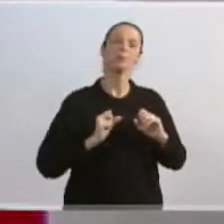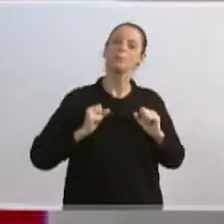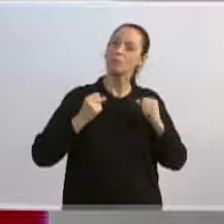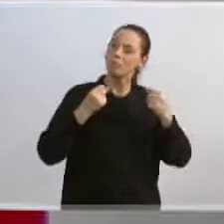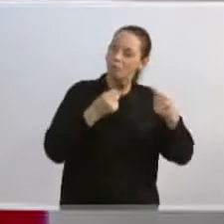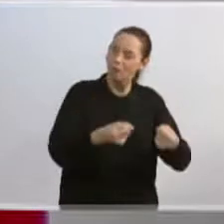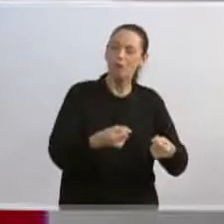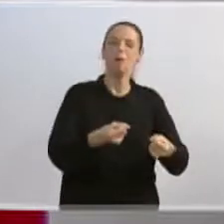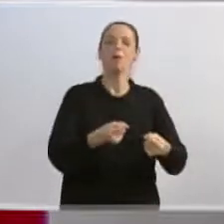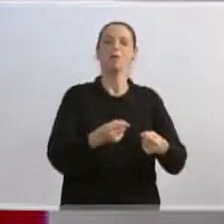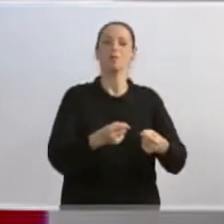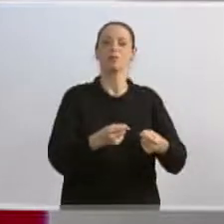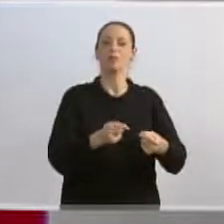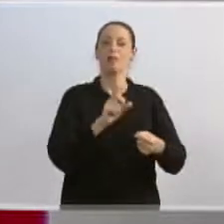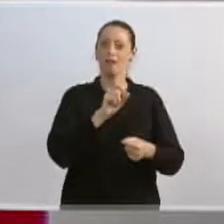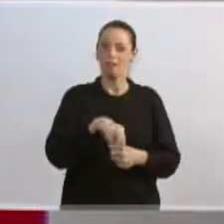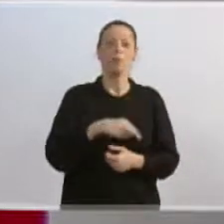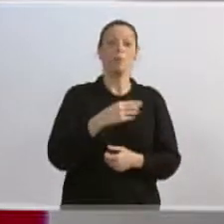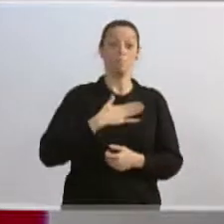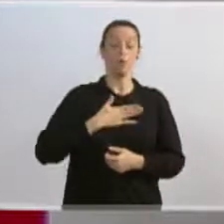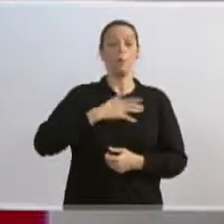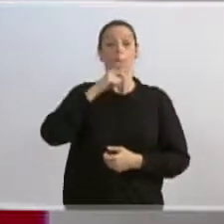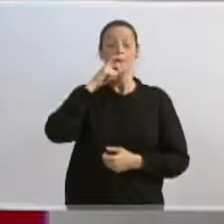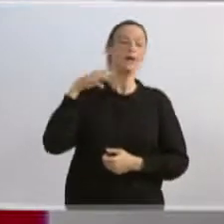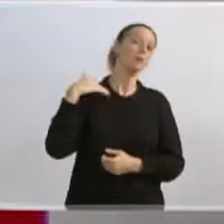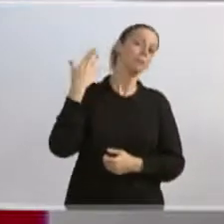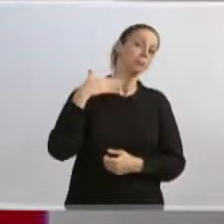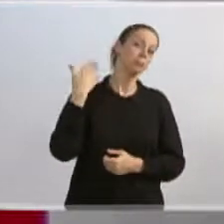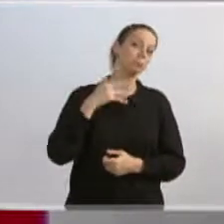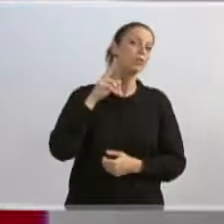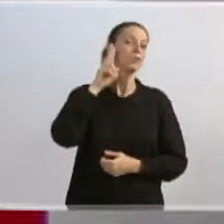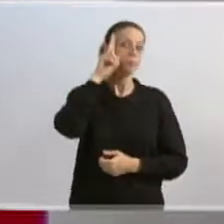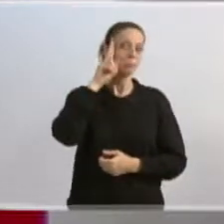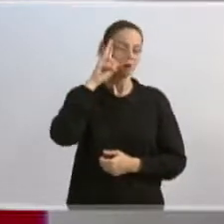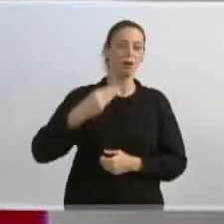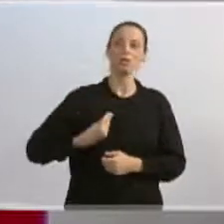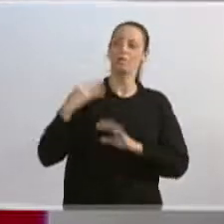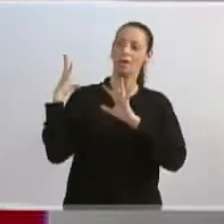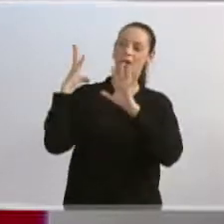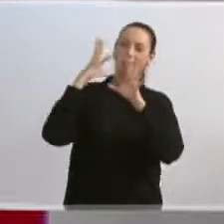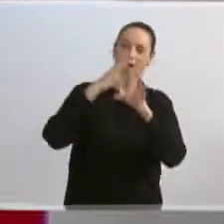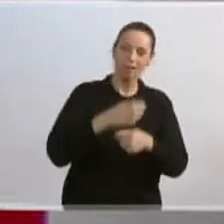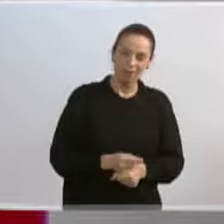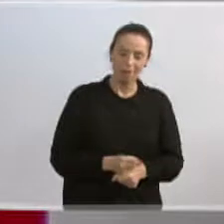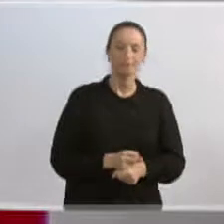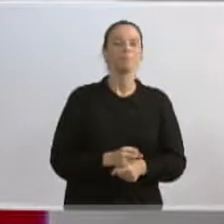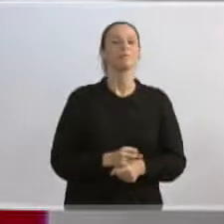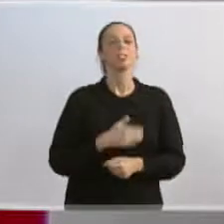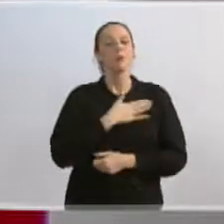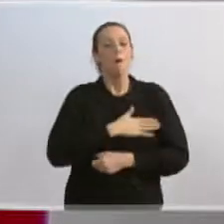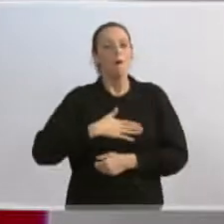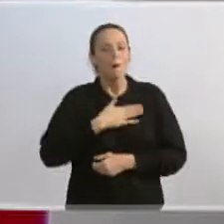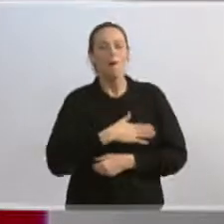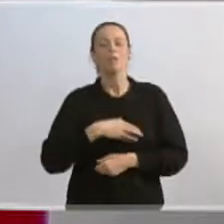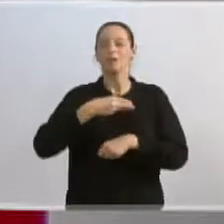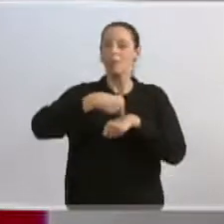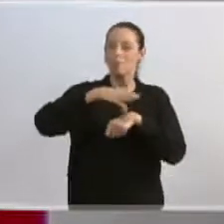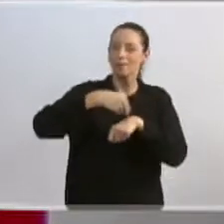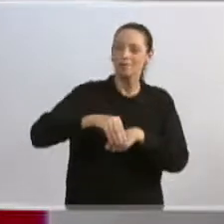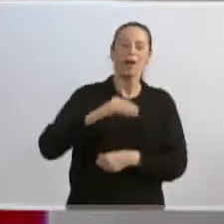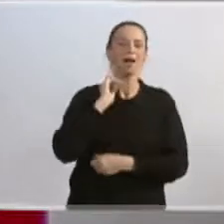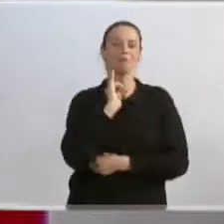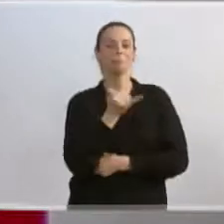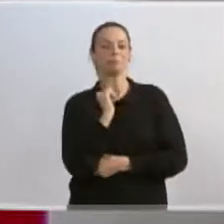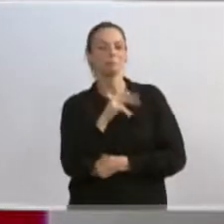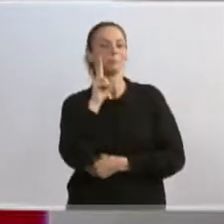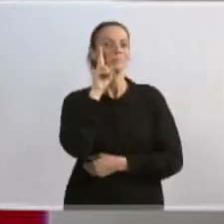à causa de um advogado tem uma longa história de vida que gosta de compartilhar com filhos com amigos enfim